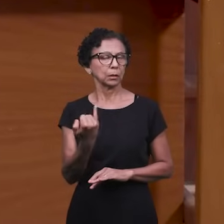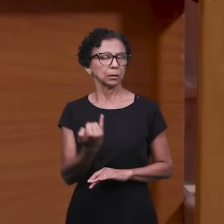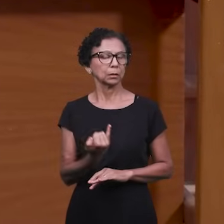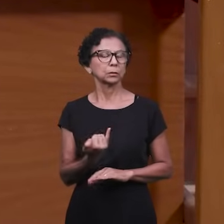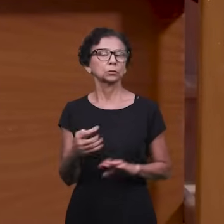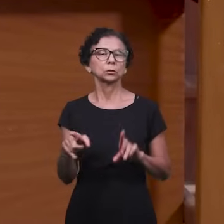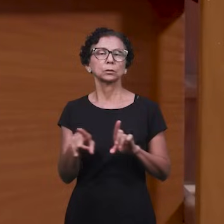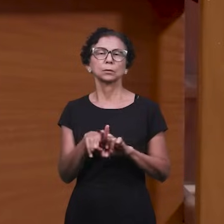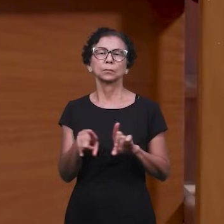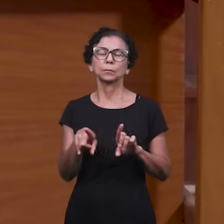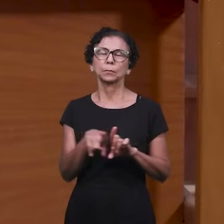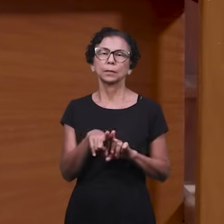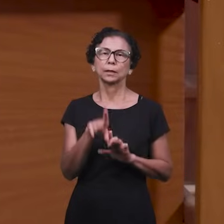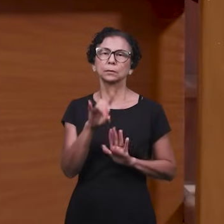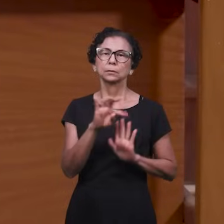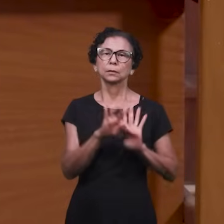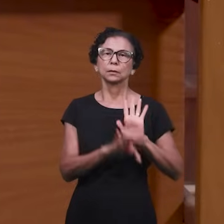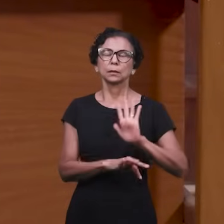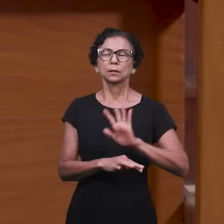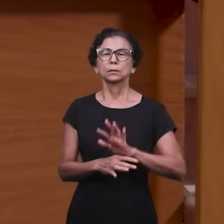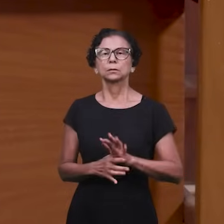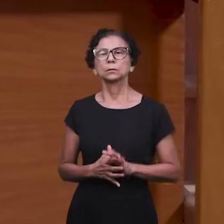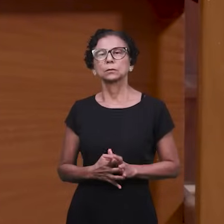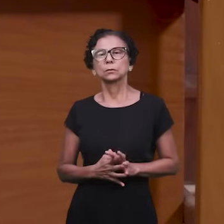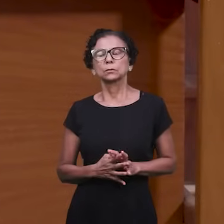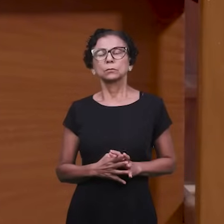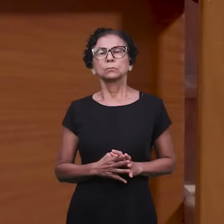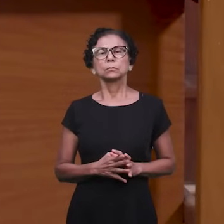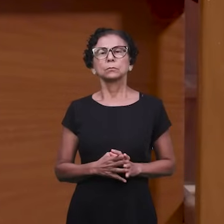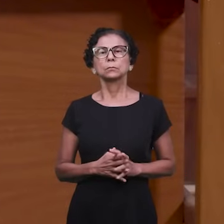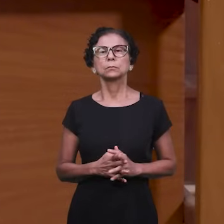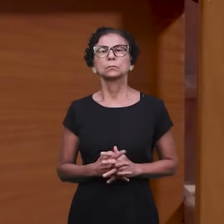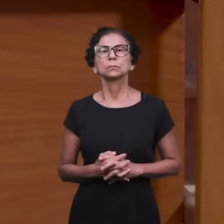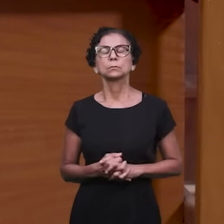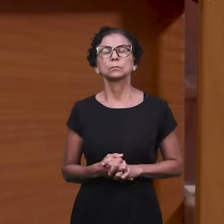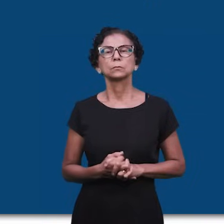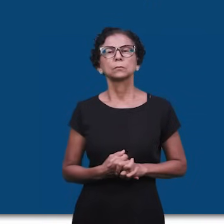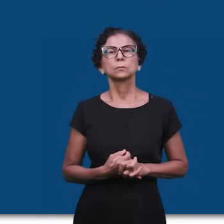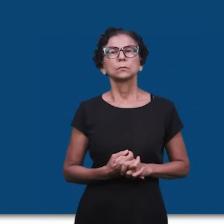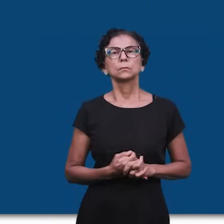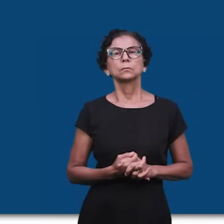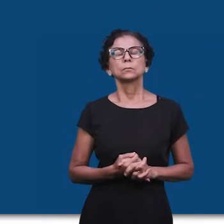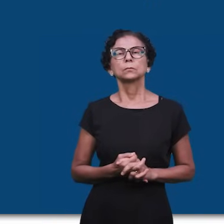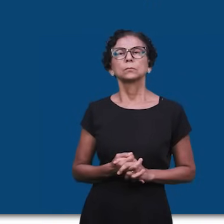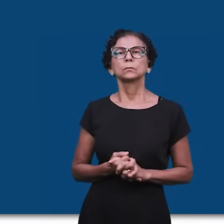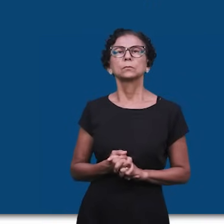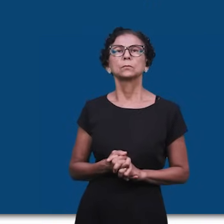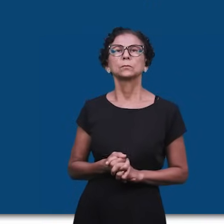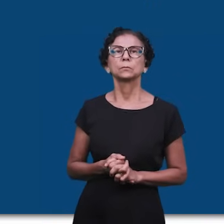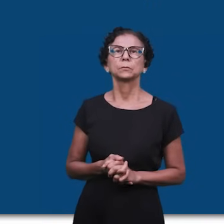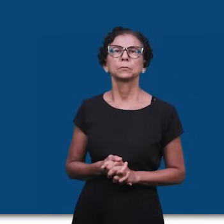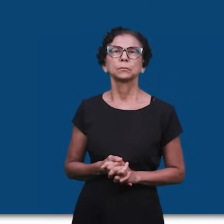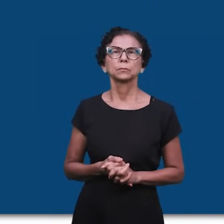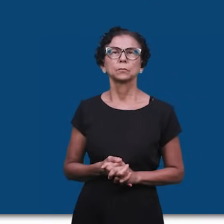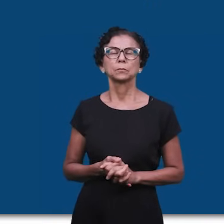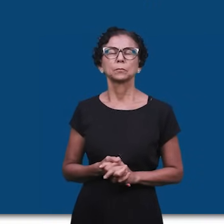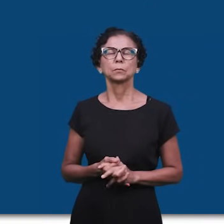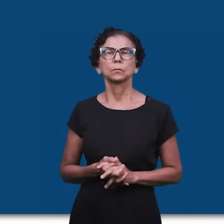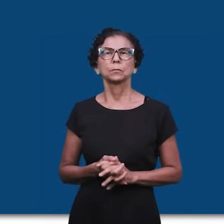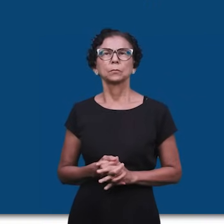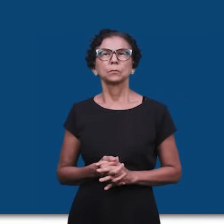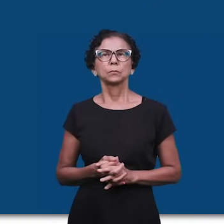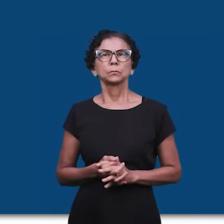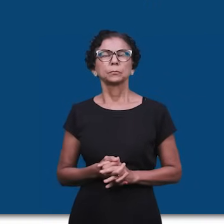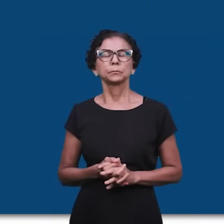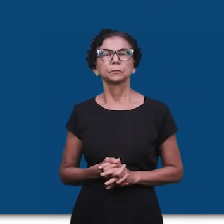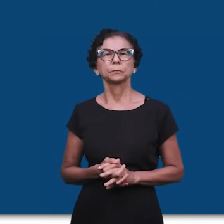registrando, porque ele é um fundamento, né? 1 Tessalonicenses